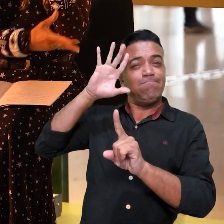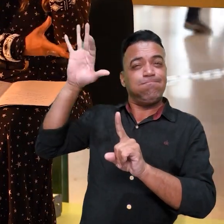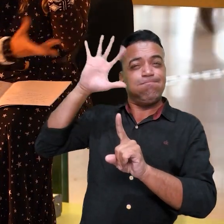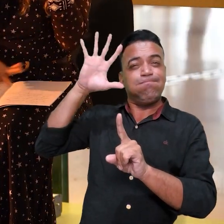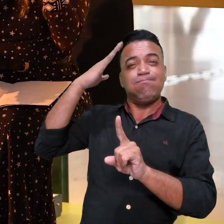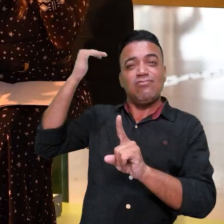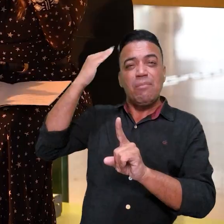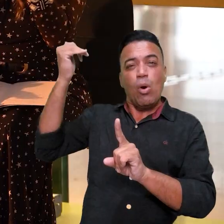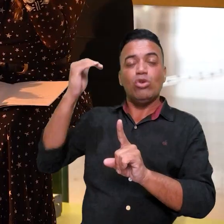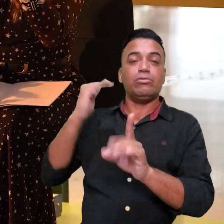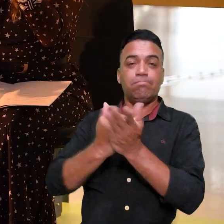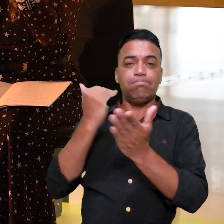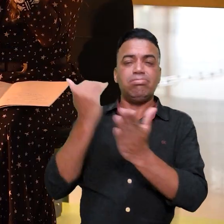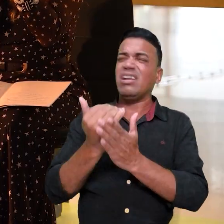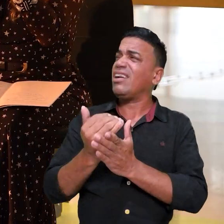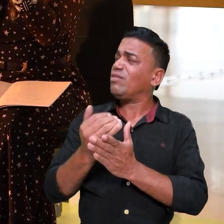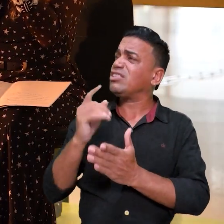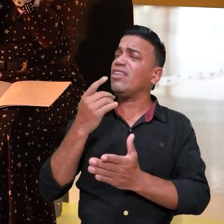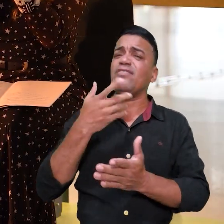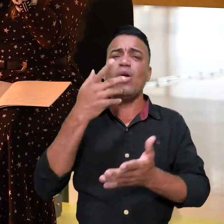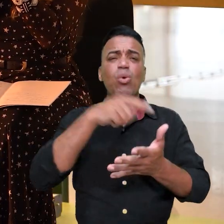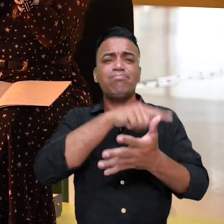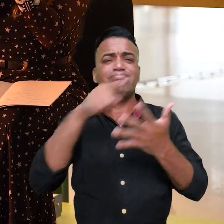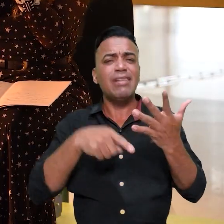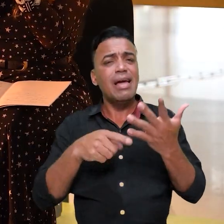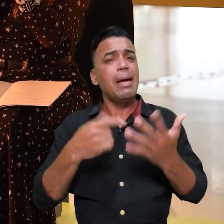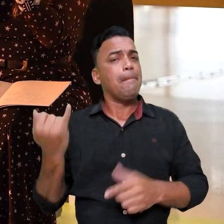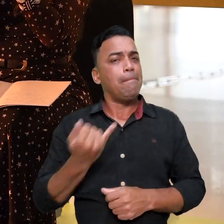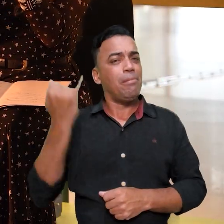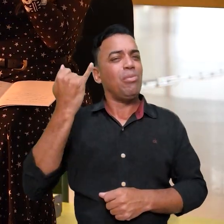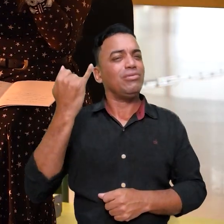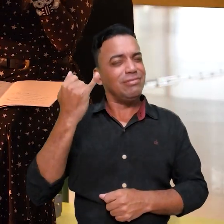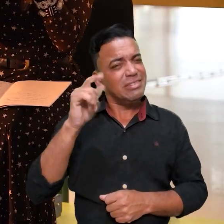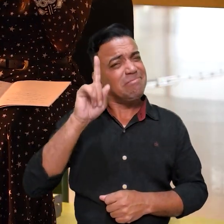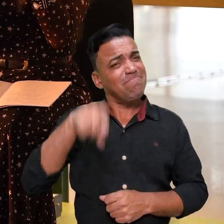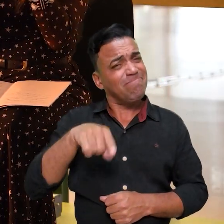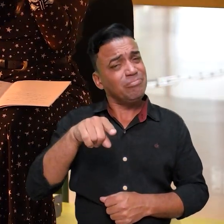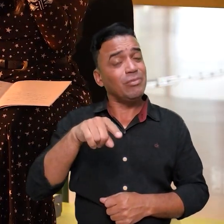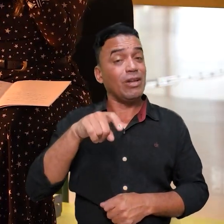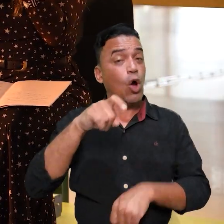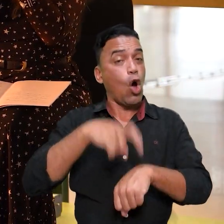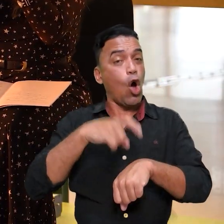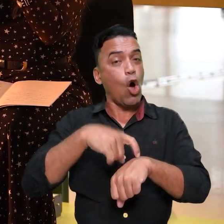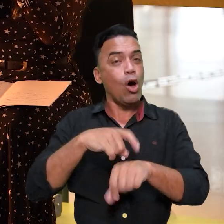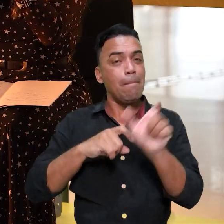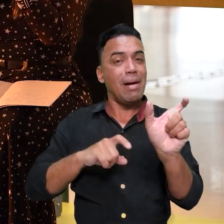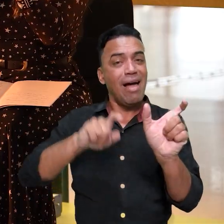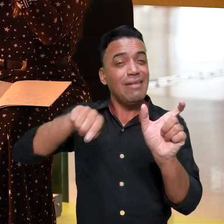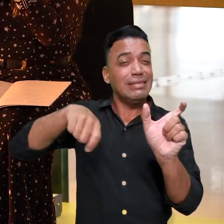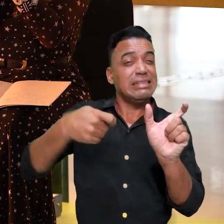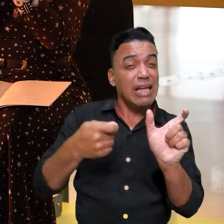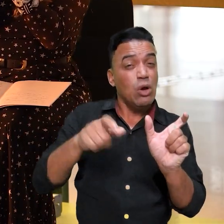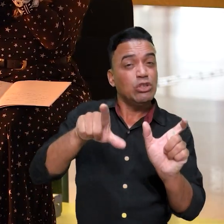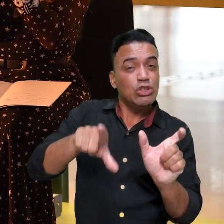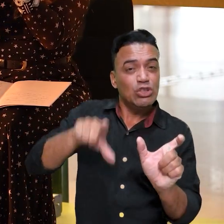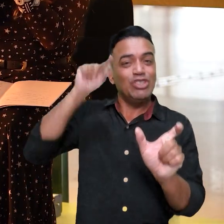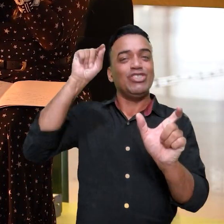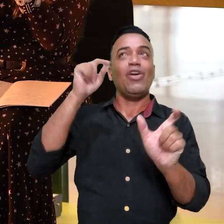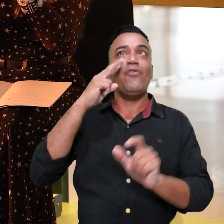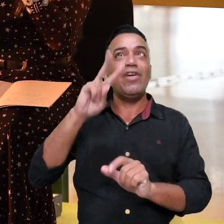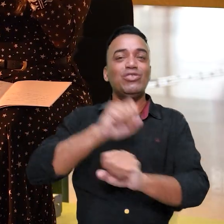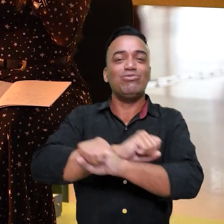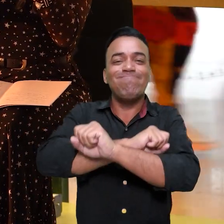você tocou um ponto importante, porque exatamente quando ela escolhe essas palavras, eu vejo